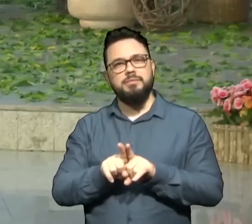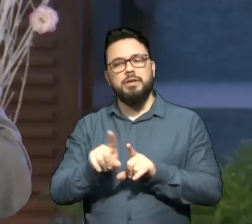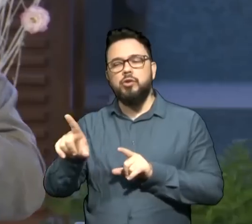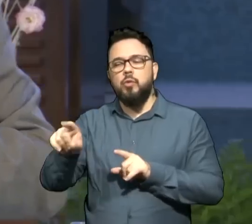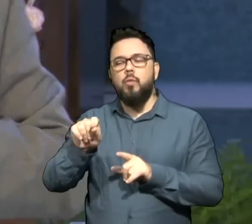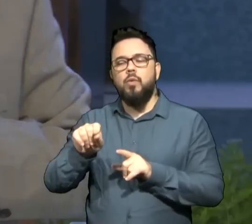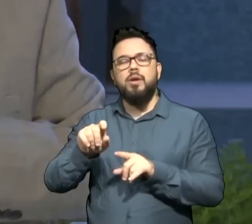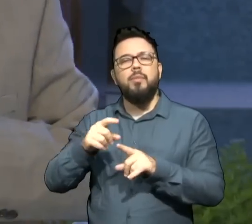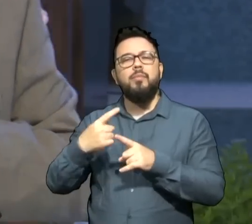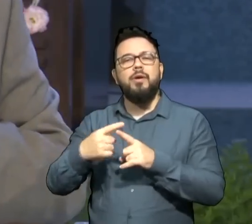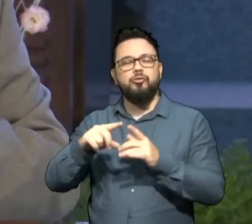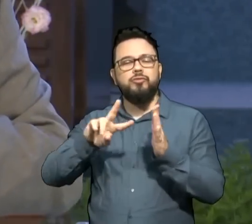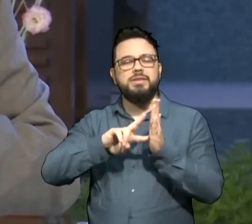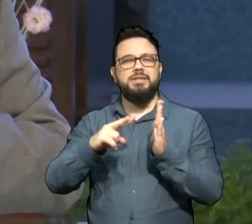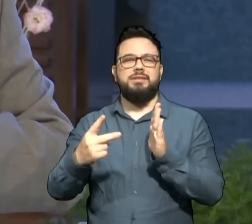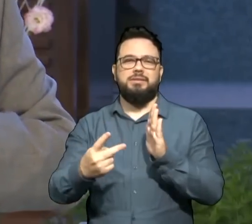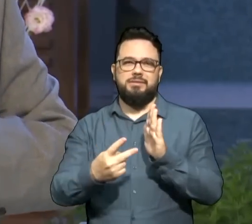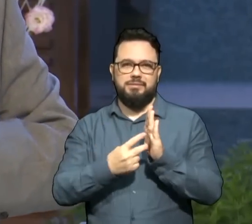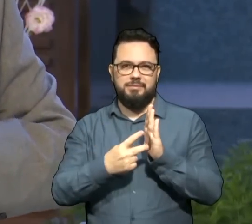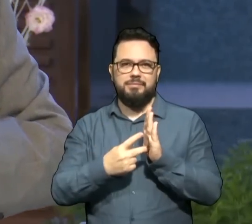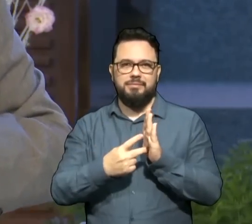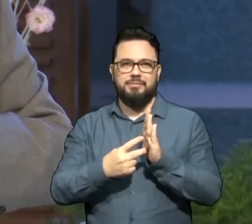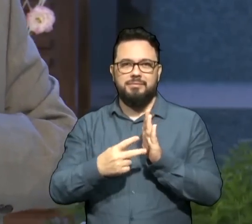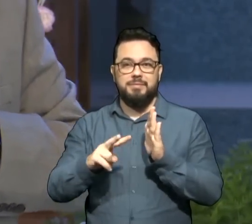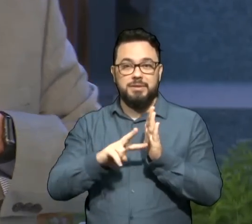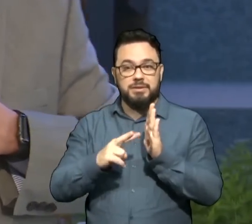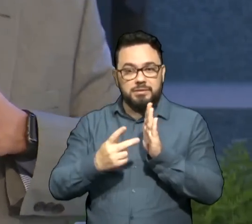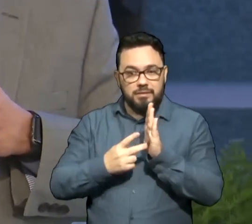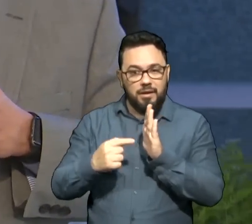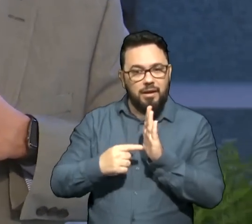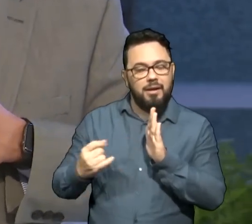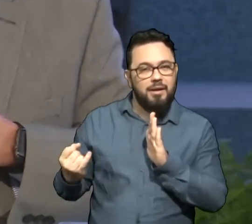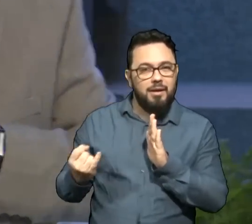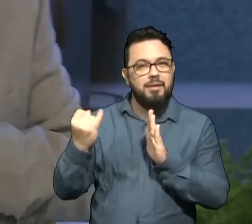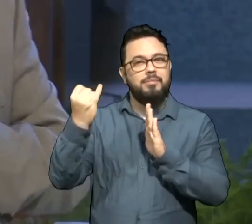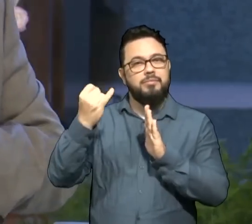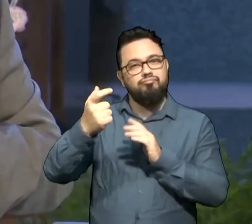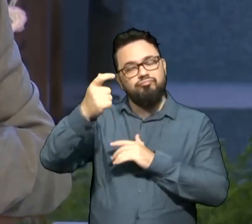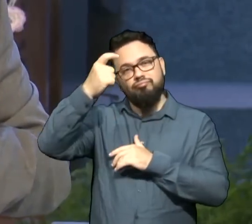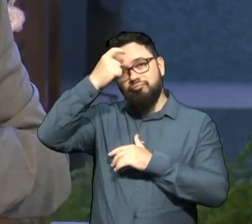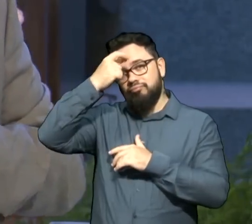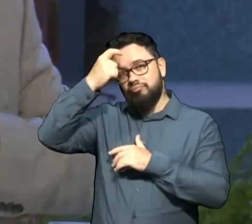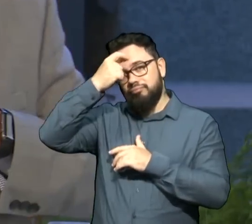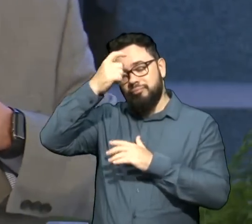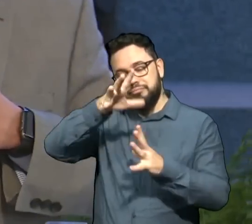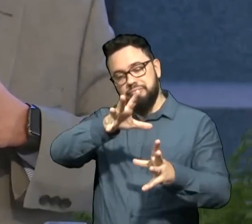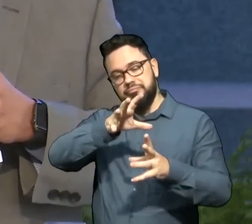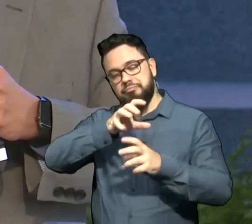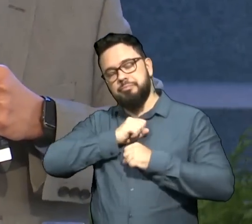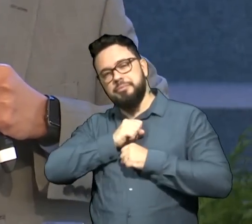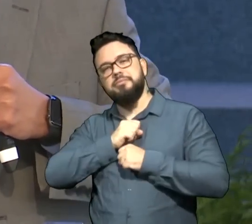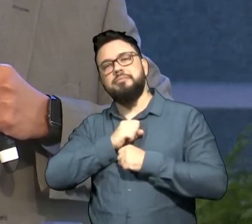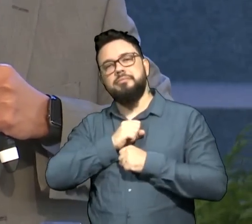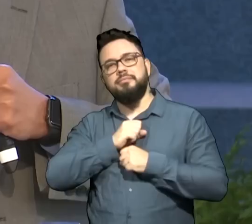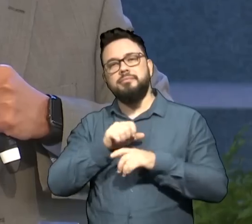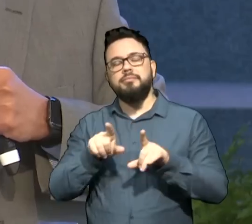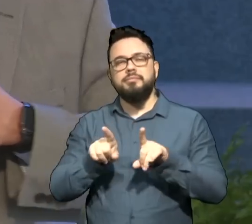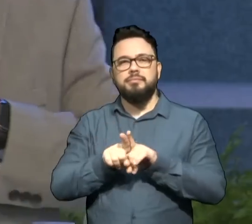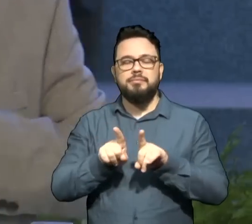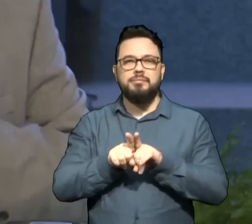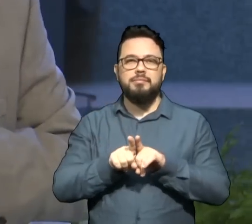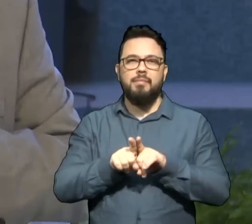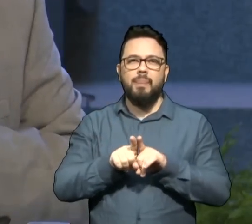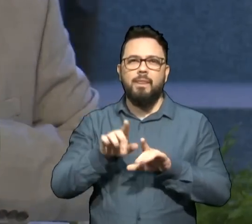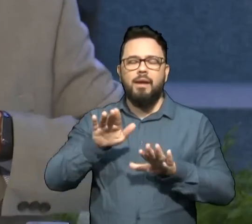significado porque o significado representava algo em relação ao o caráter projetado daquela criança representava algo relacionado